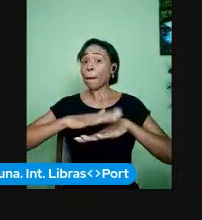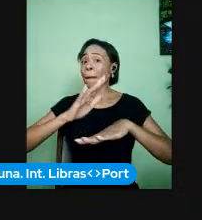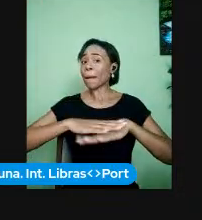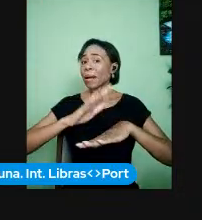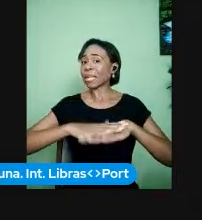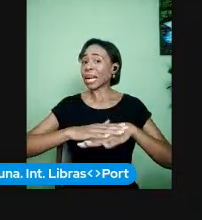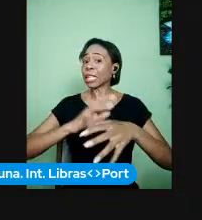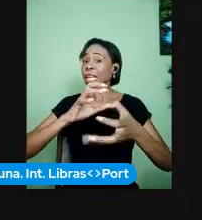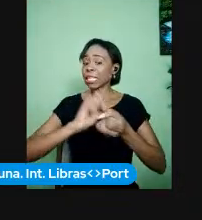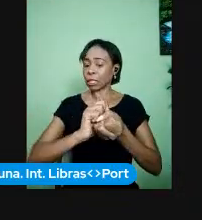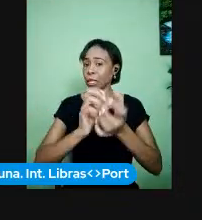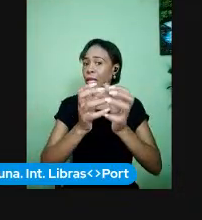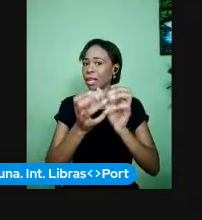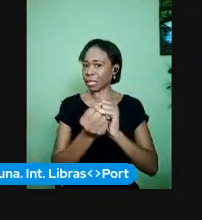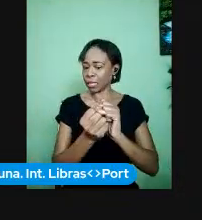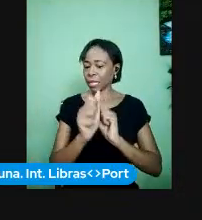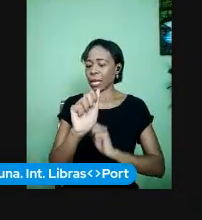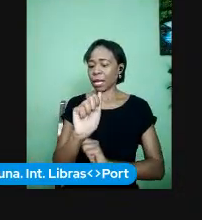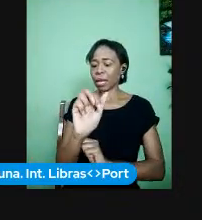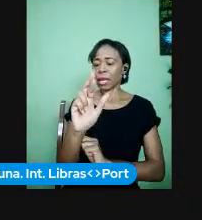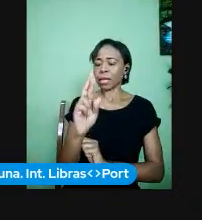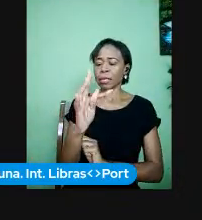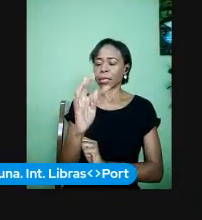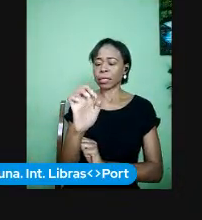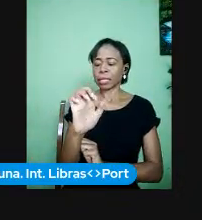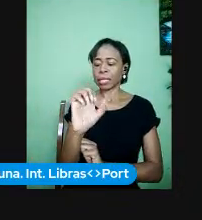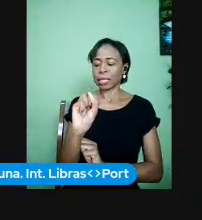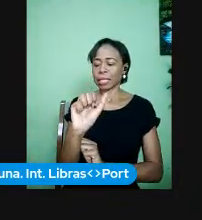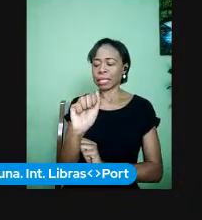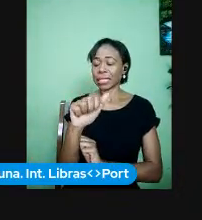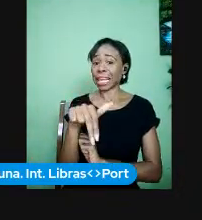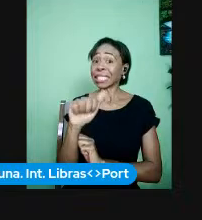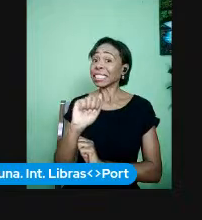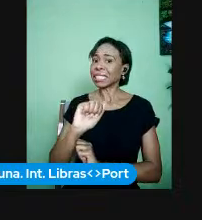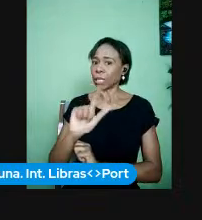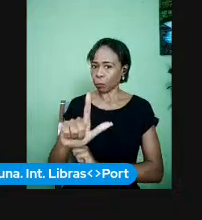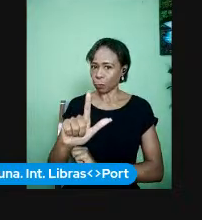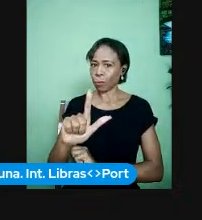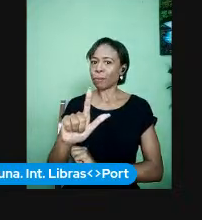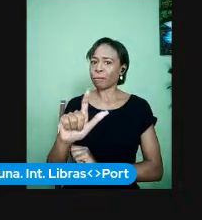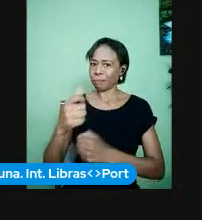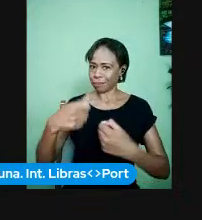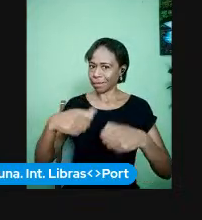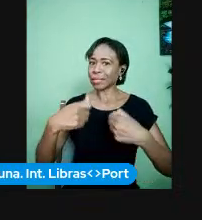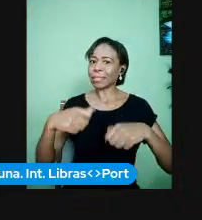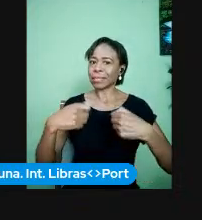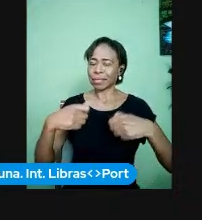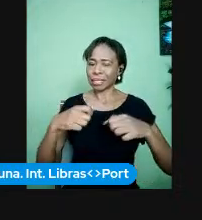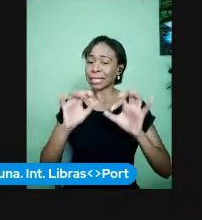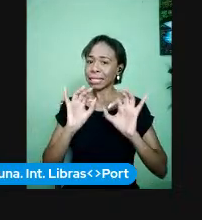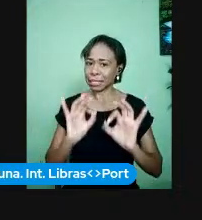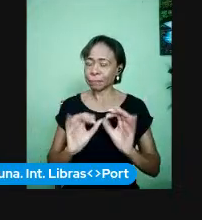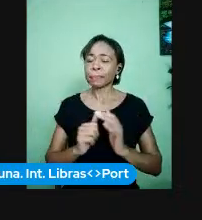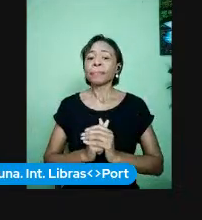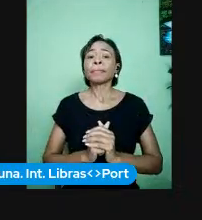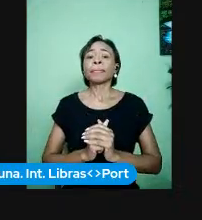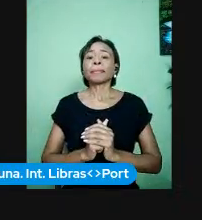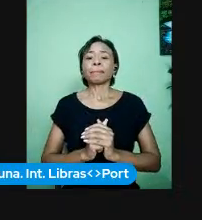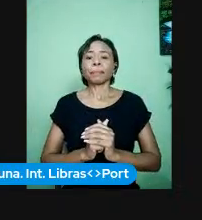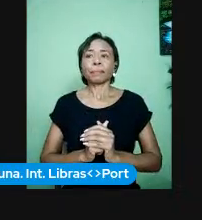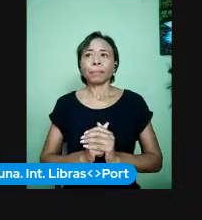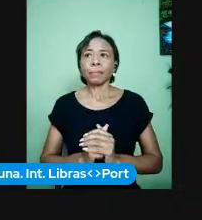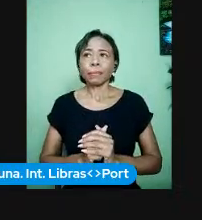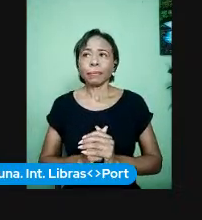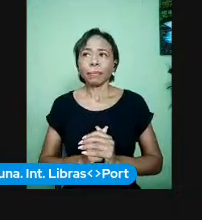de artesanal. Então, todos os produtos têm que ter essa característica. E dentro também